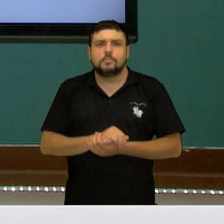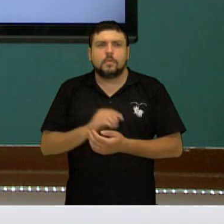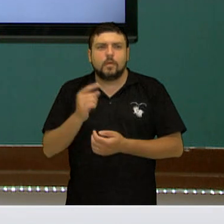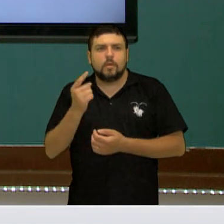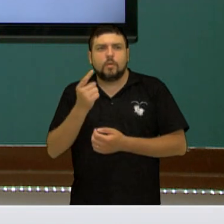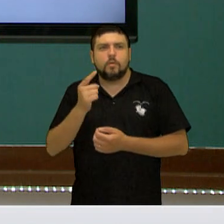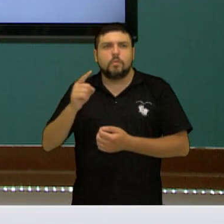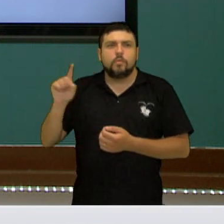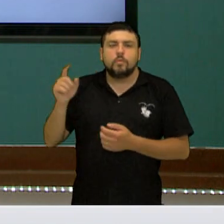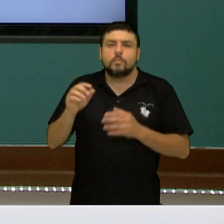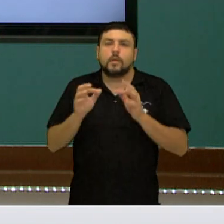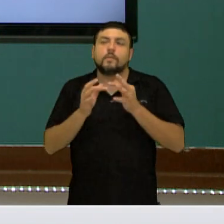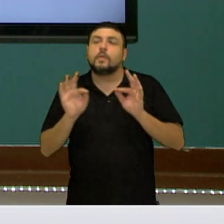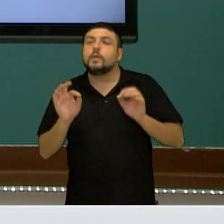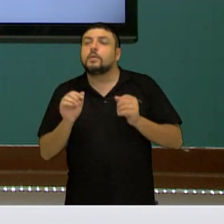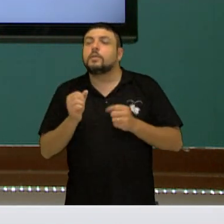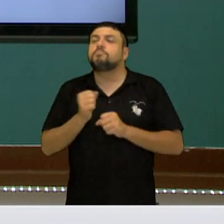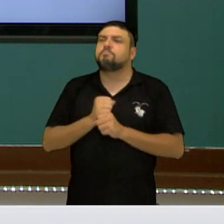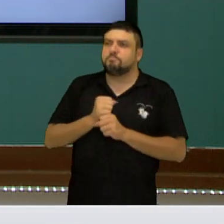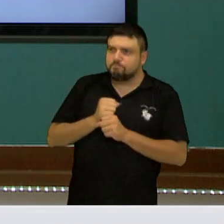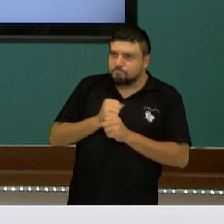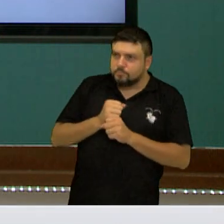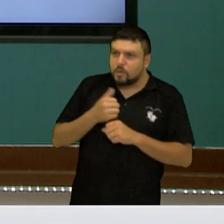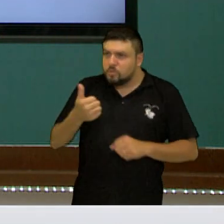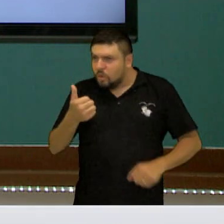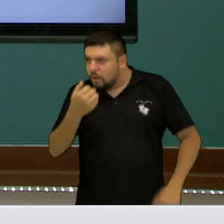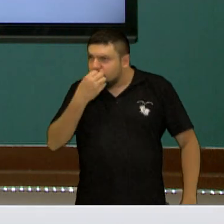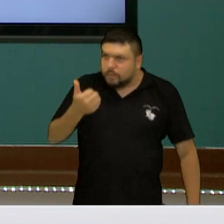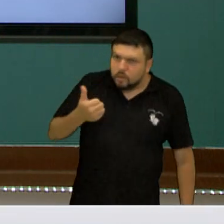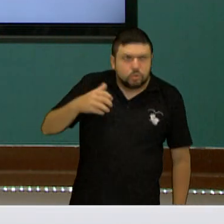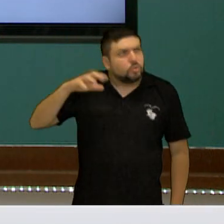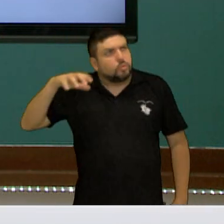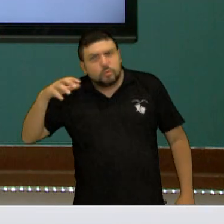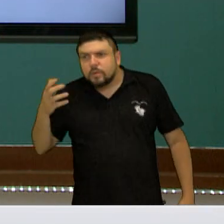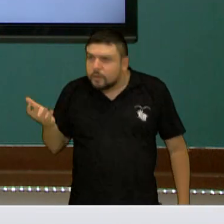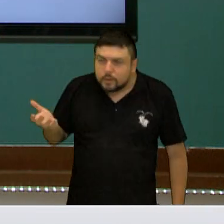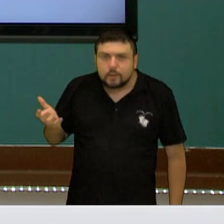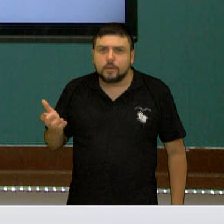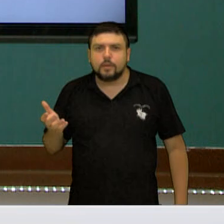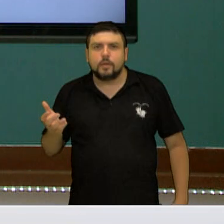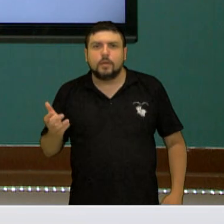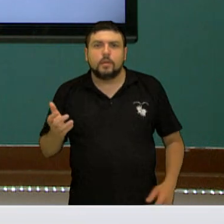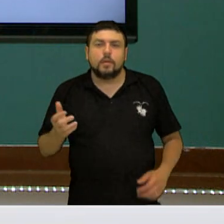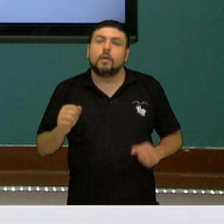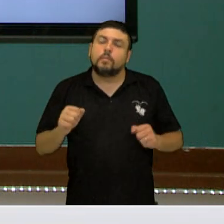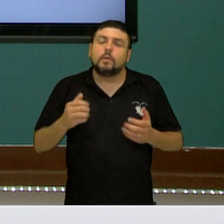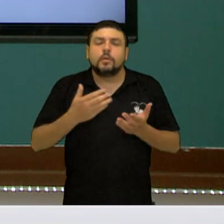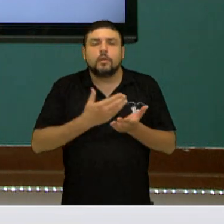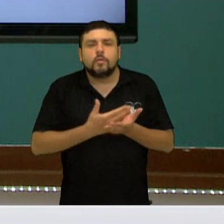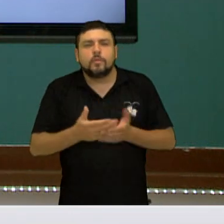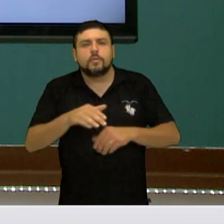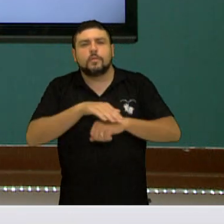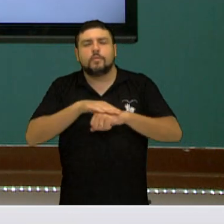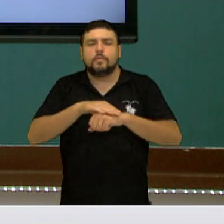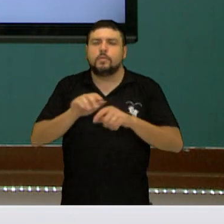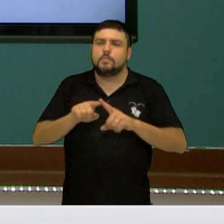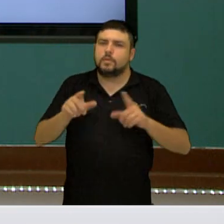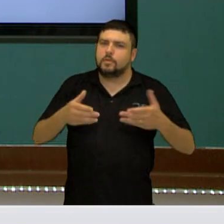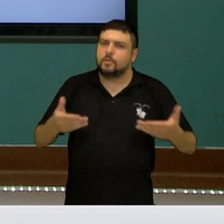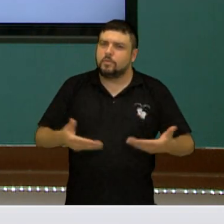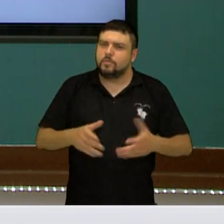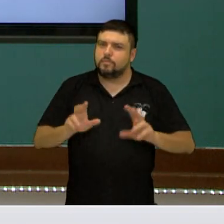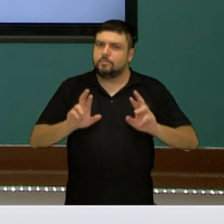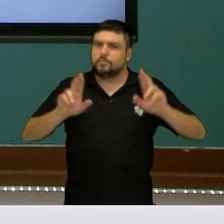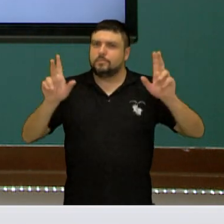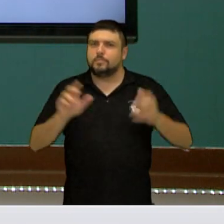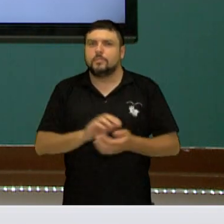aquelas frasezinhas. Que ano, hein? O dia tá bom? Tá chovendo? Também pode ser o início de uma conversa, mas nós não conversamos hoje. Então,